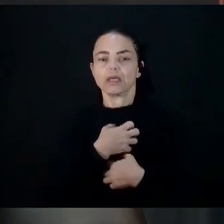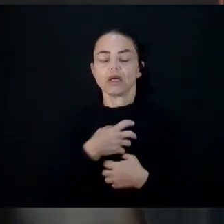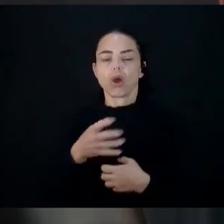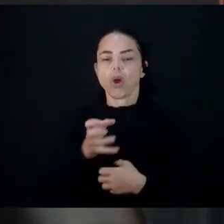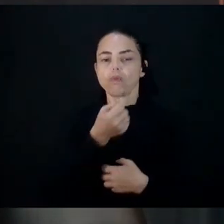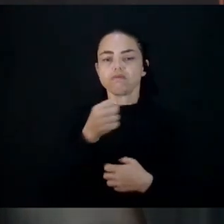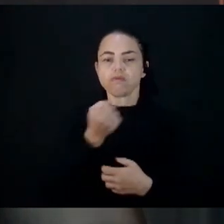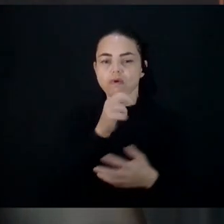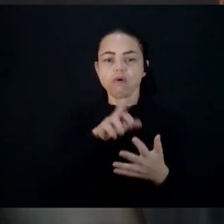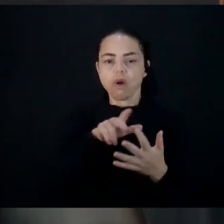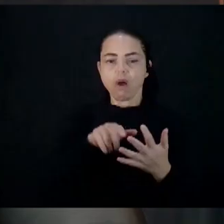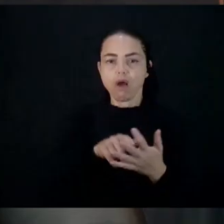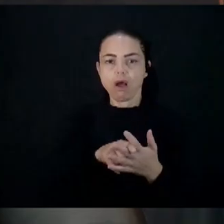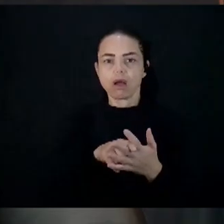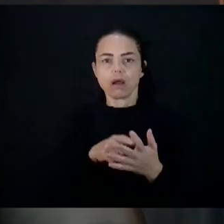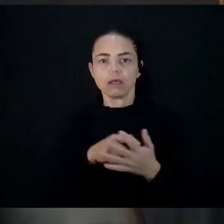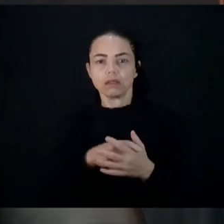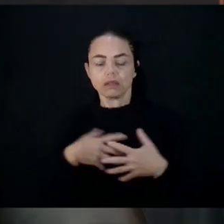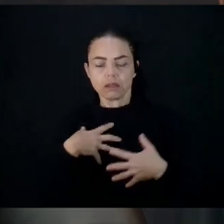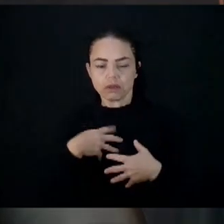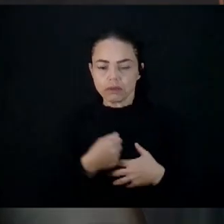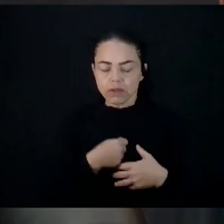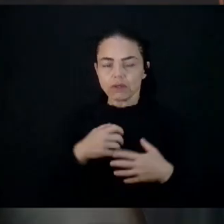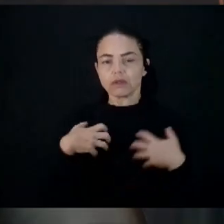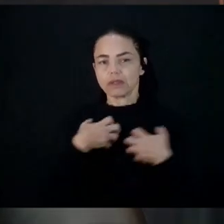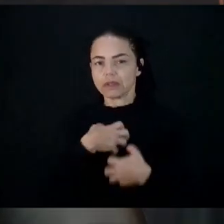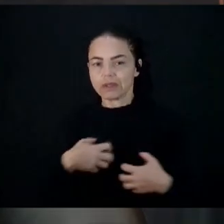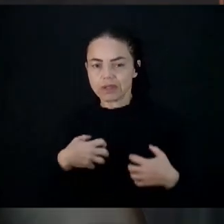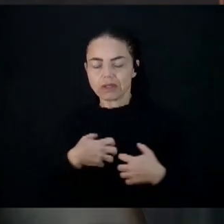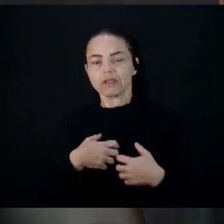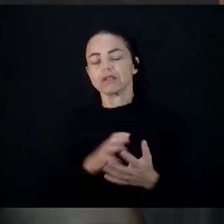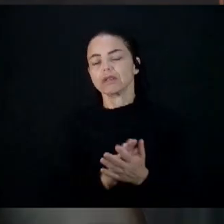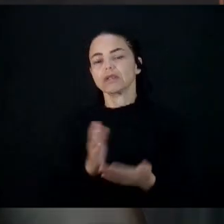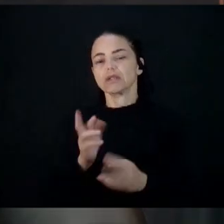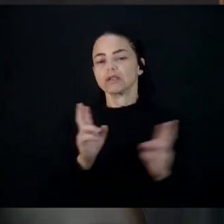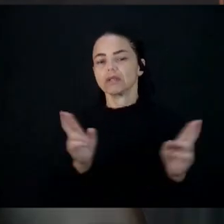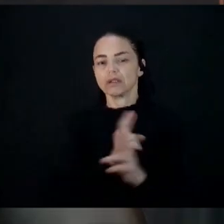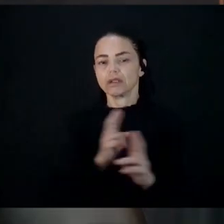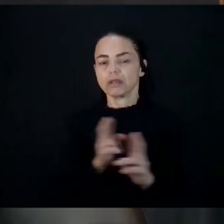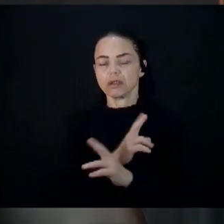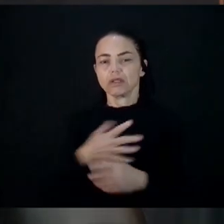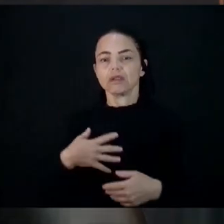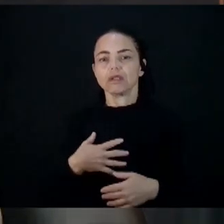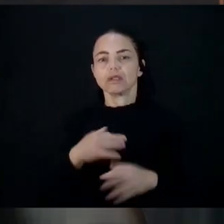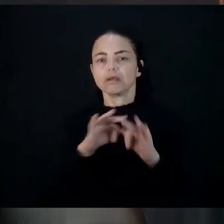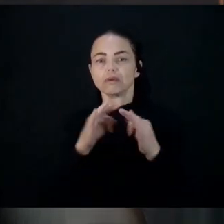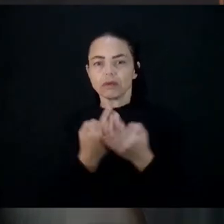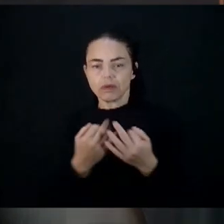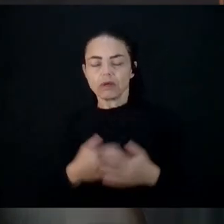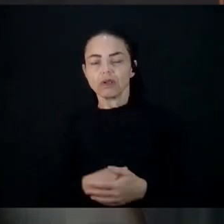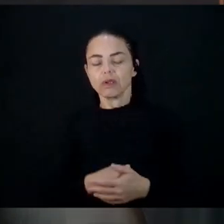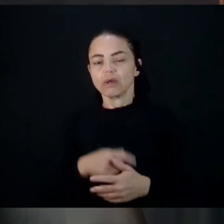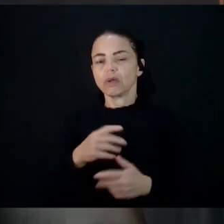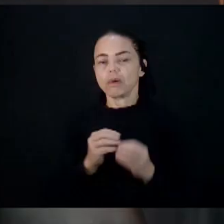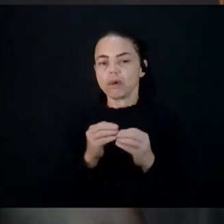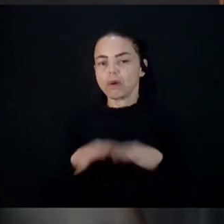bebendo, os filhos ficarem incomodados. Isso começa a prejudicar as relações sociais, isso começa a prejudicar o trabalho da